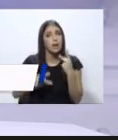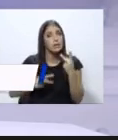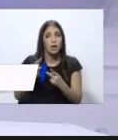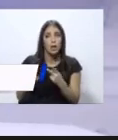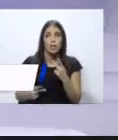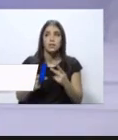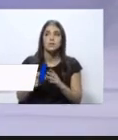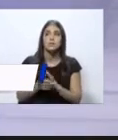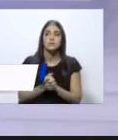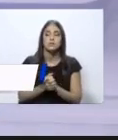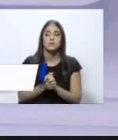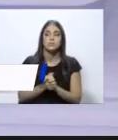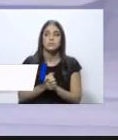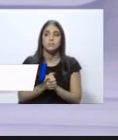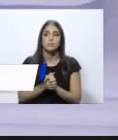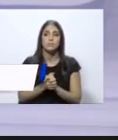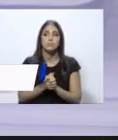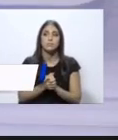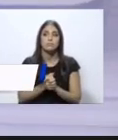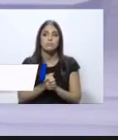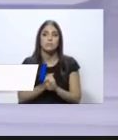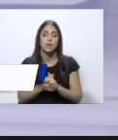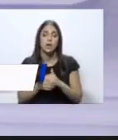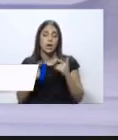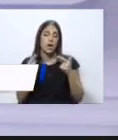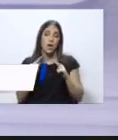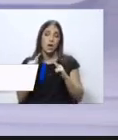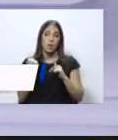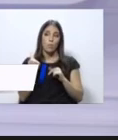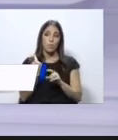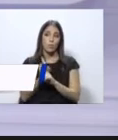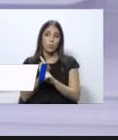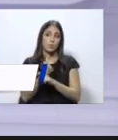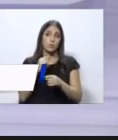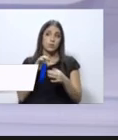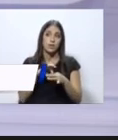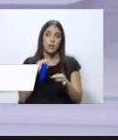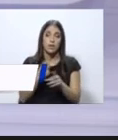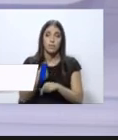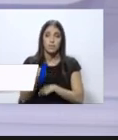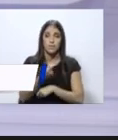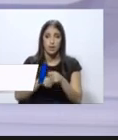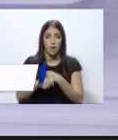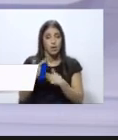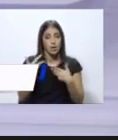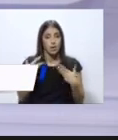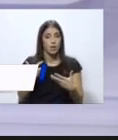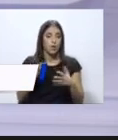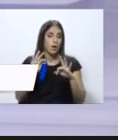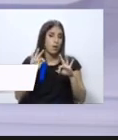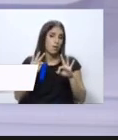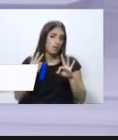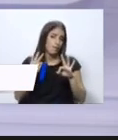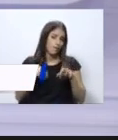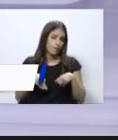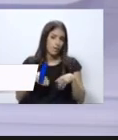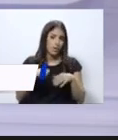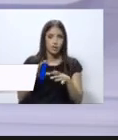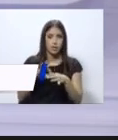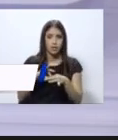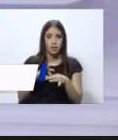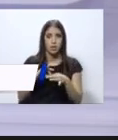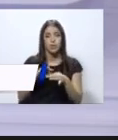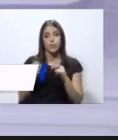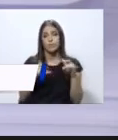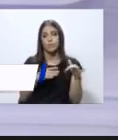a analisar. Olha, há um aspecto neste mercado que agora se conclui na intervenção do Futebol Clube Porto, nosso